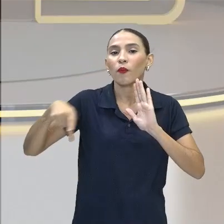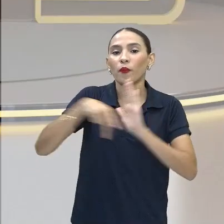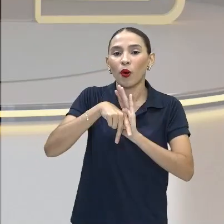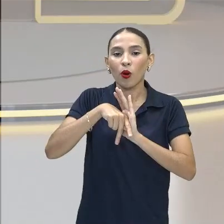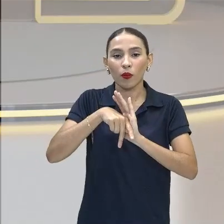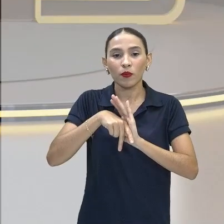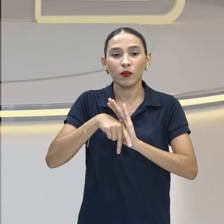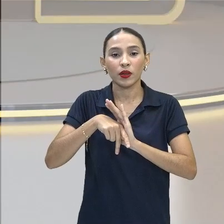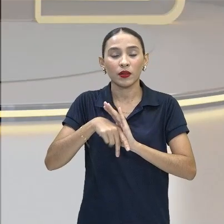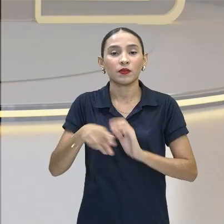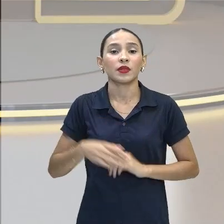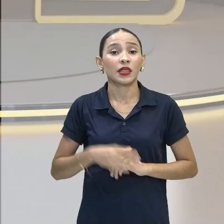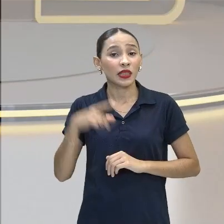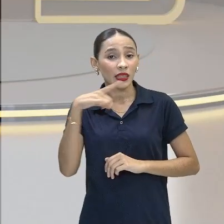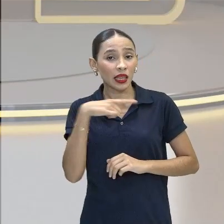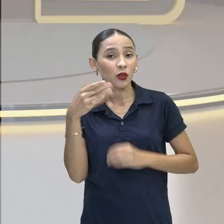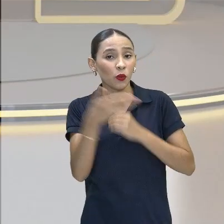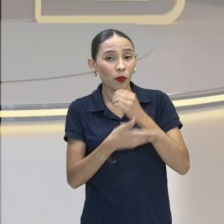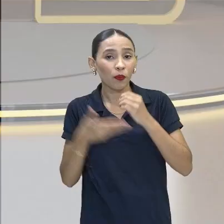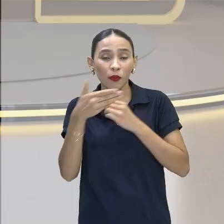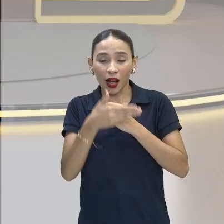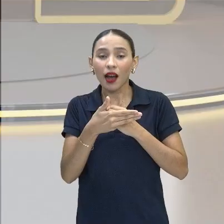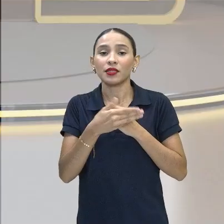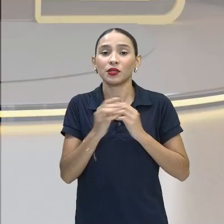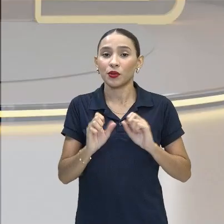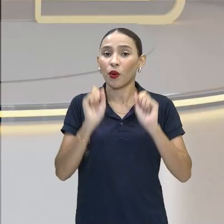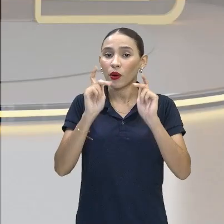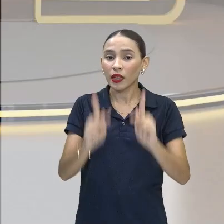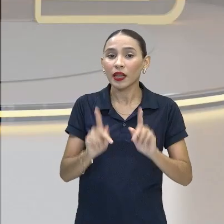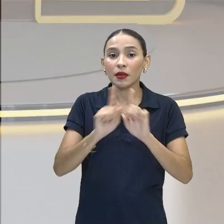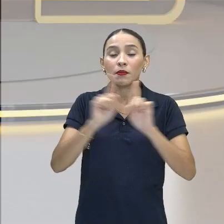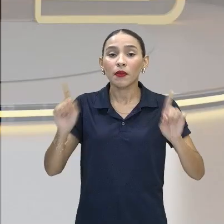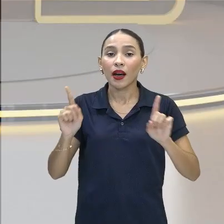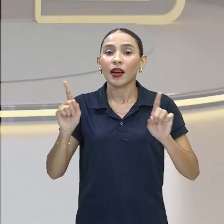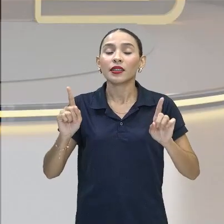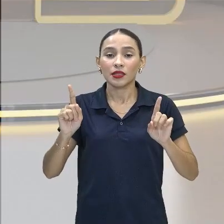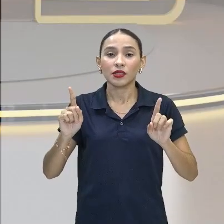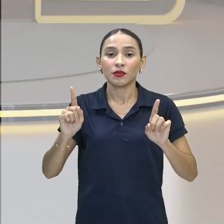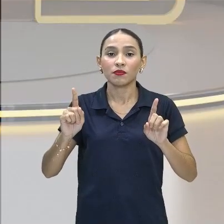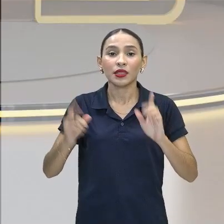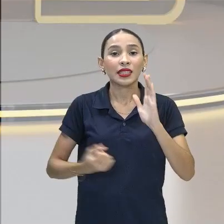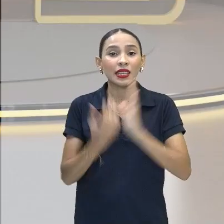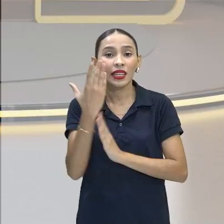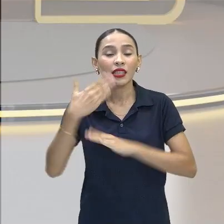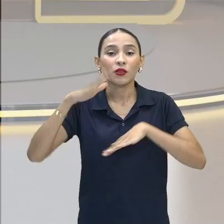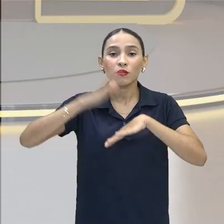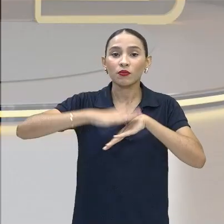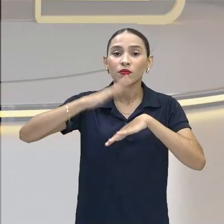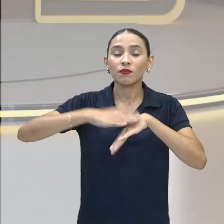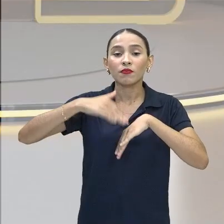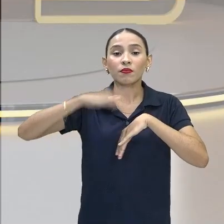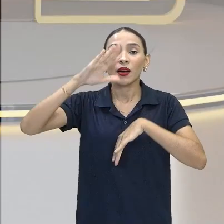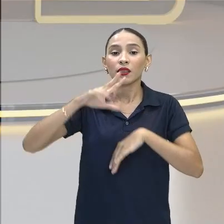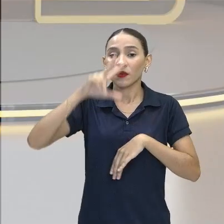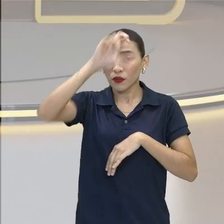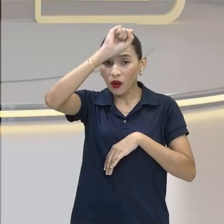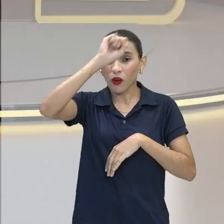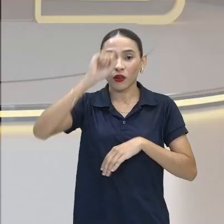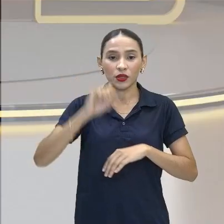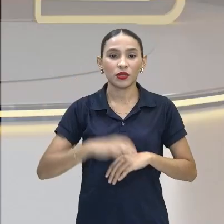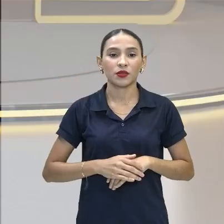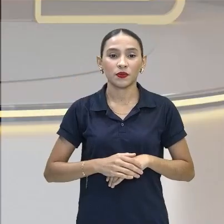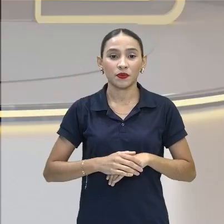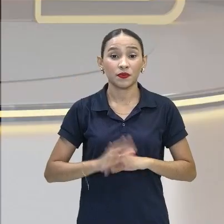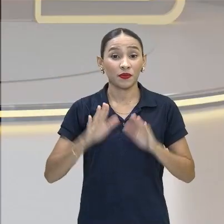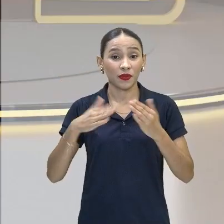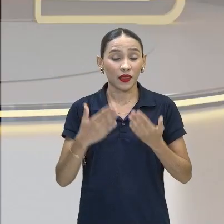Me fortaleço com aquilo que o outro tem de melhor e enriqueço com aquilo que eu tenho de mais forte. Não é? Exatamente.